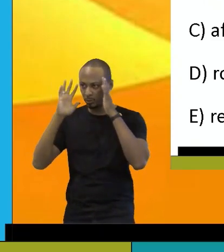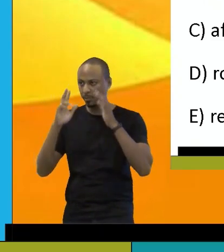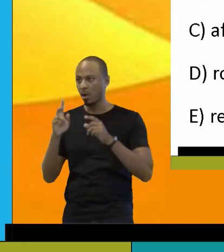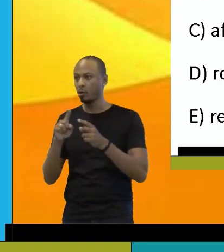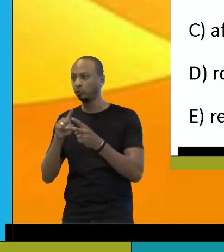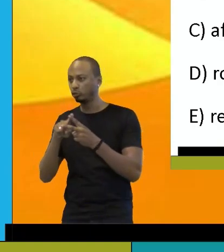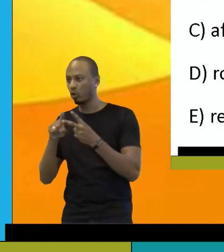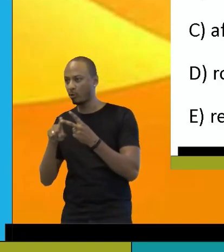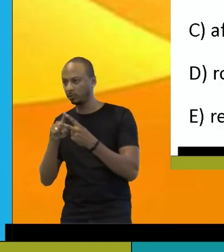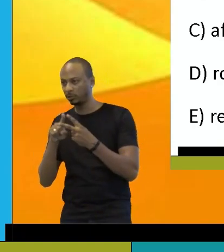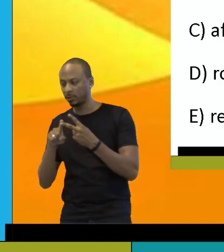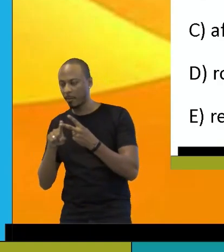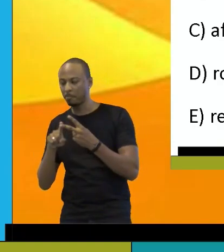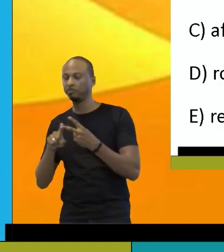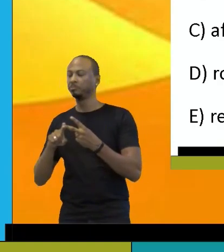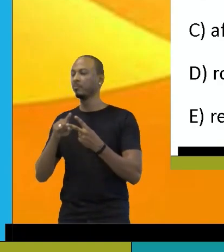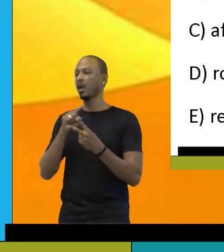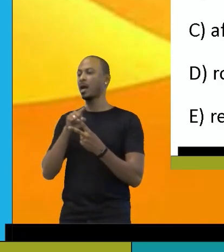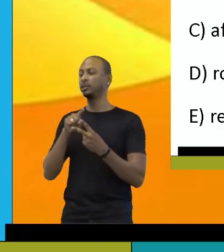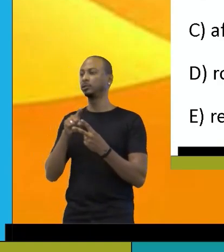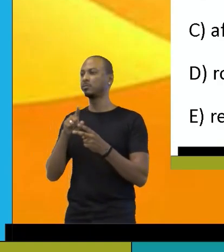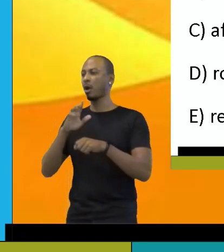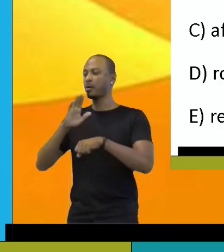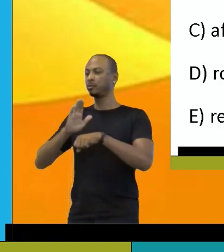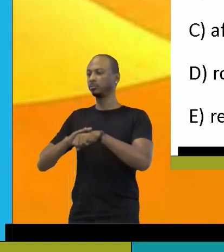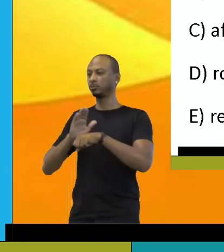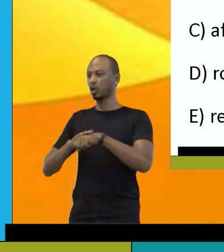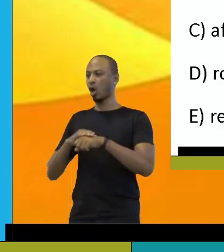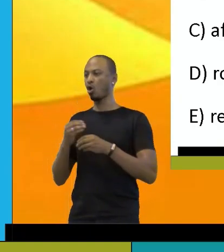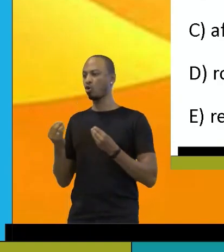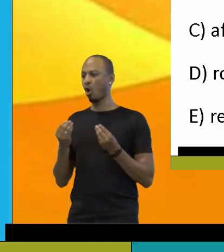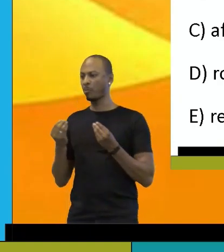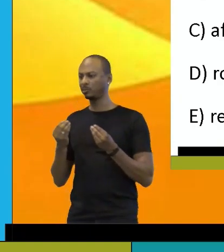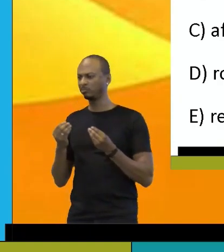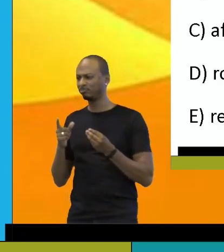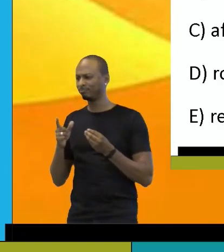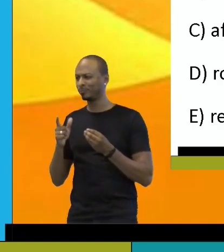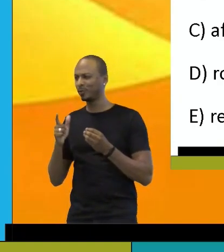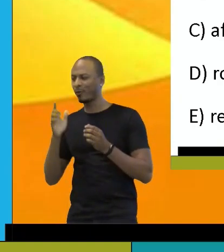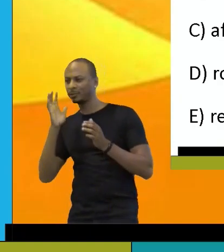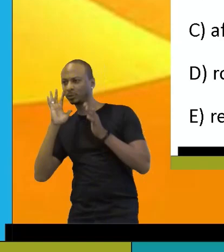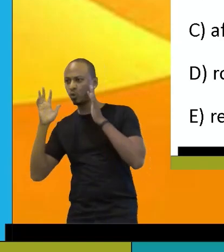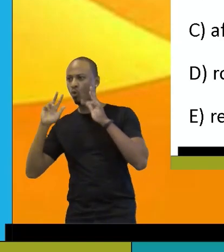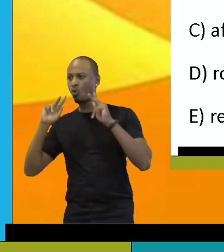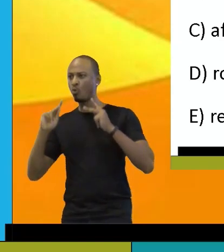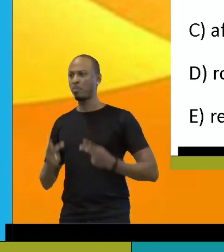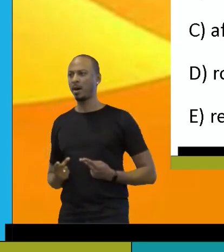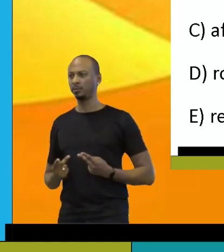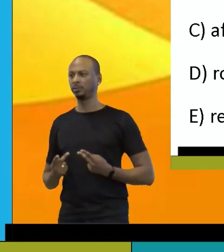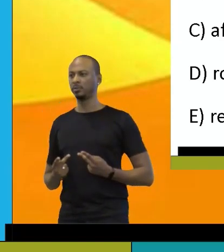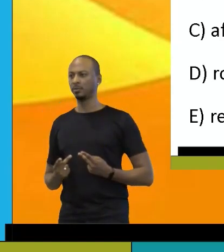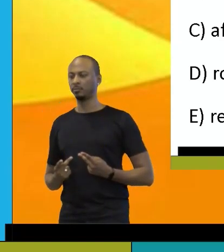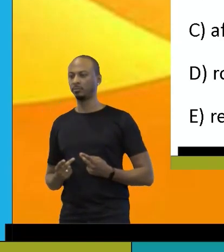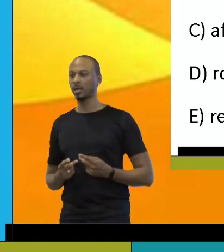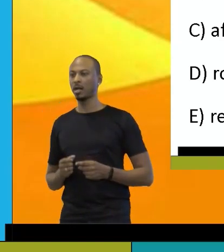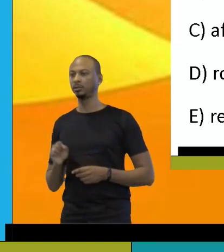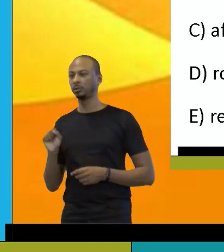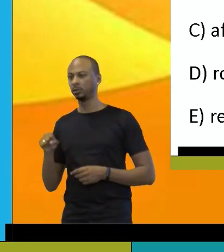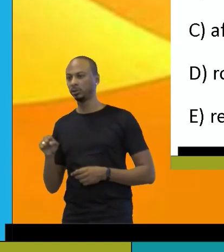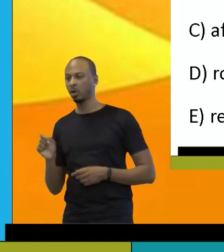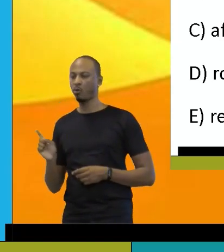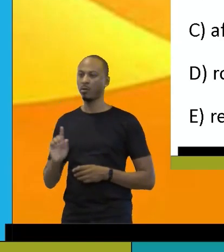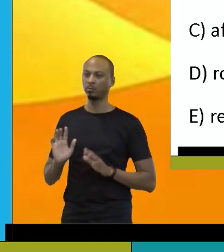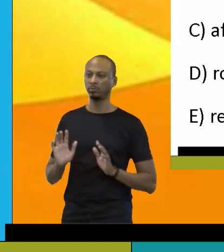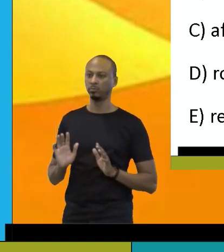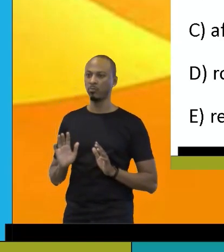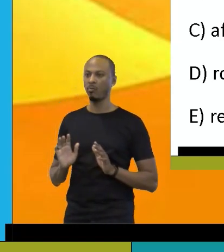razão autônoma como fundamento da ação humana? Sim ou não? Eu posso